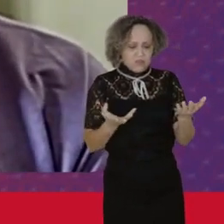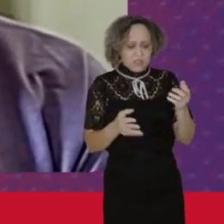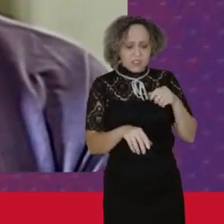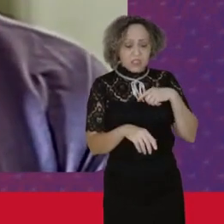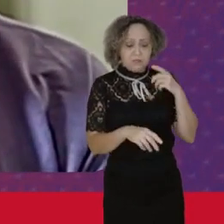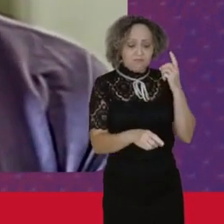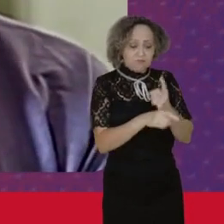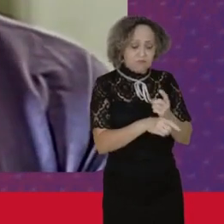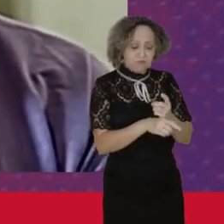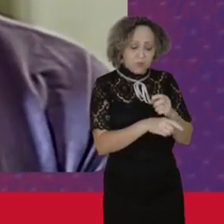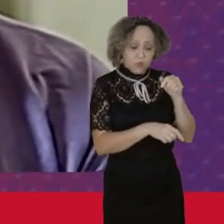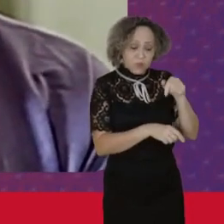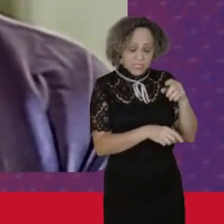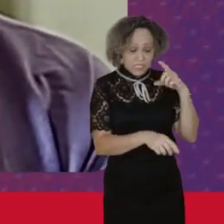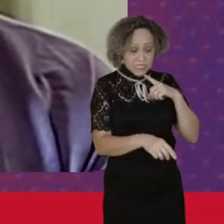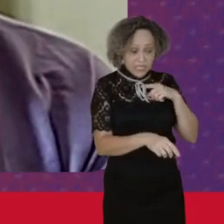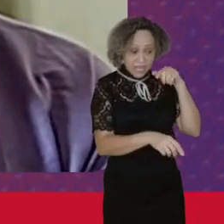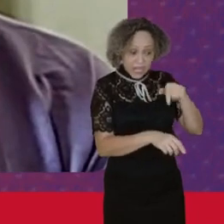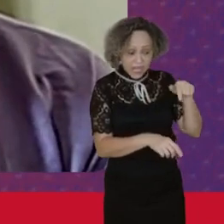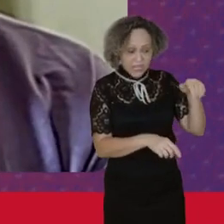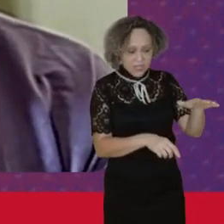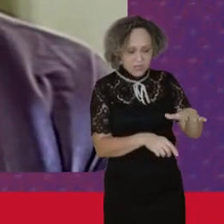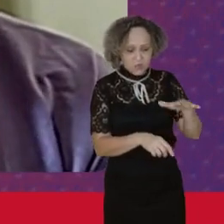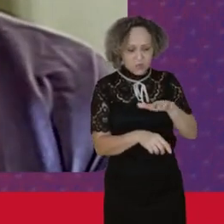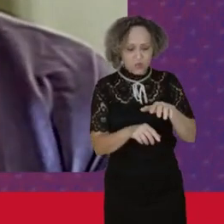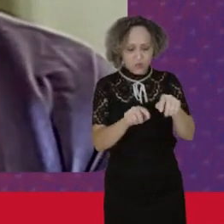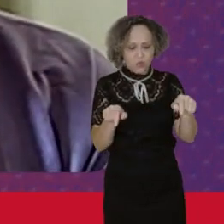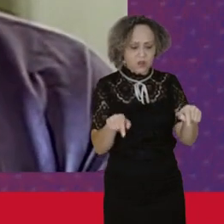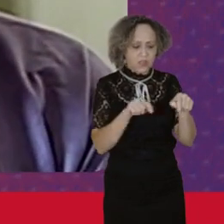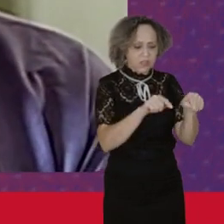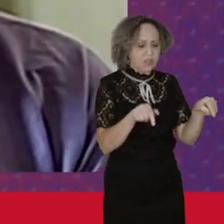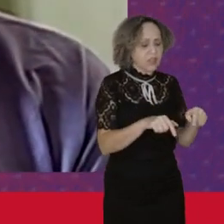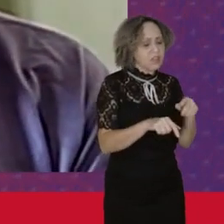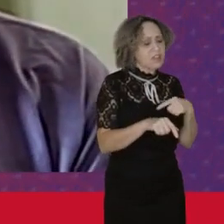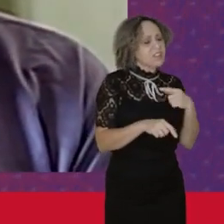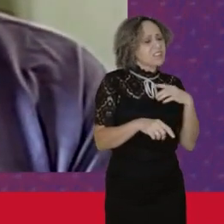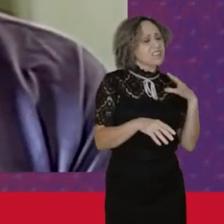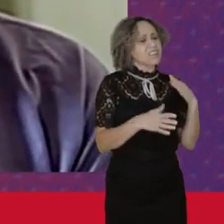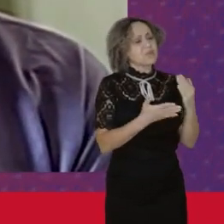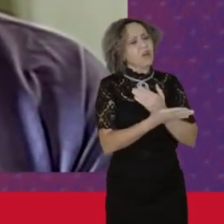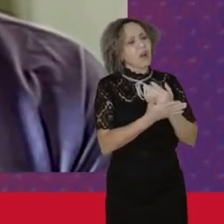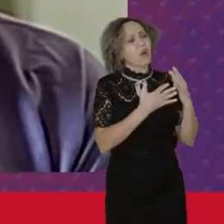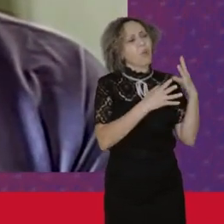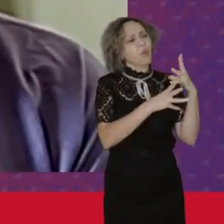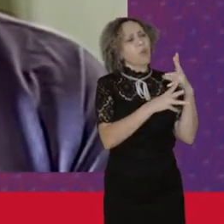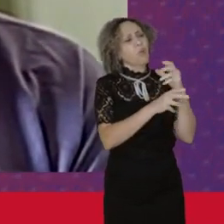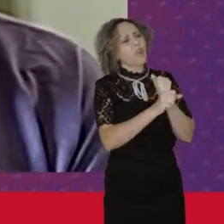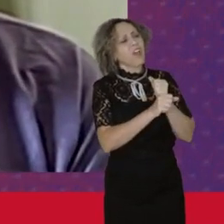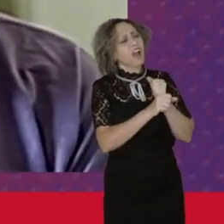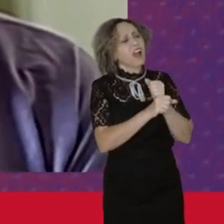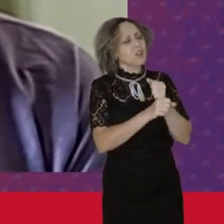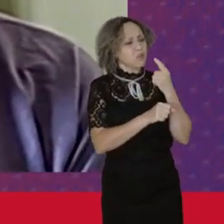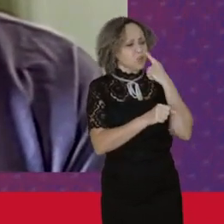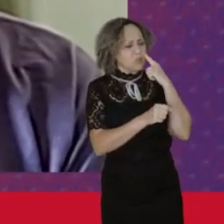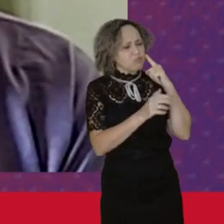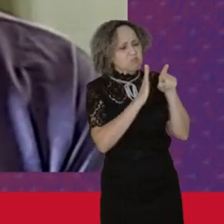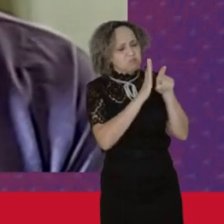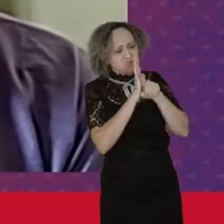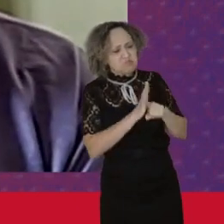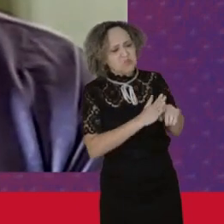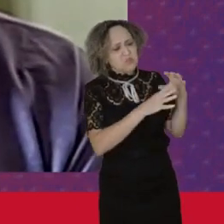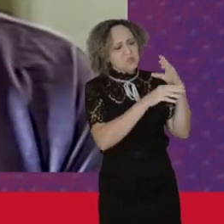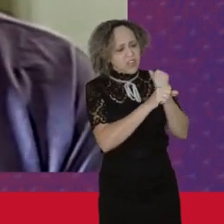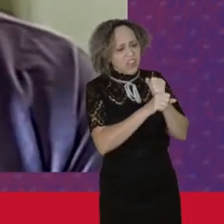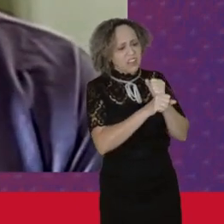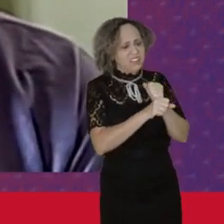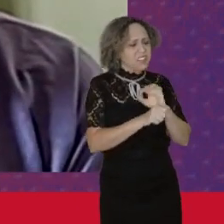né. Então, tem alguns dados que demonstram, né, que nós mulheres só tivemos acesso a aproximadamente